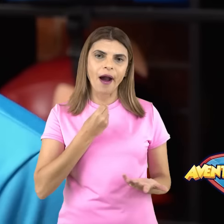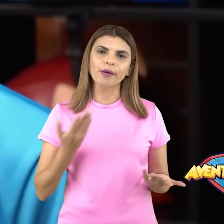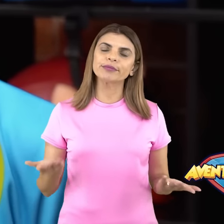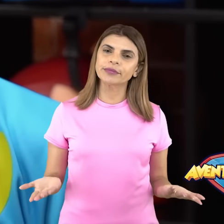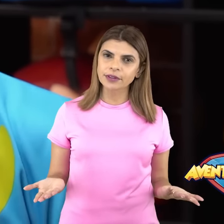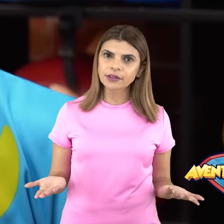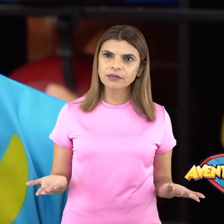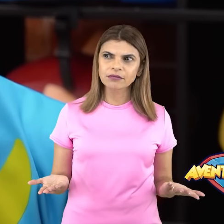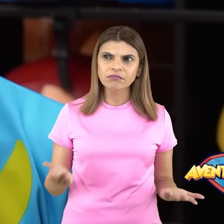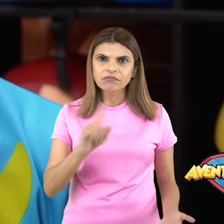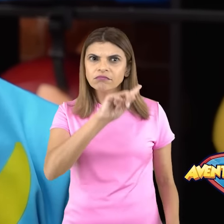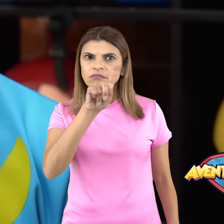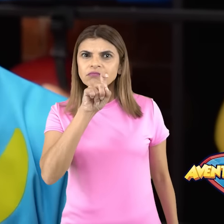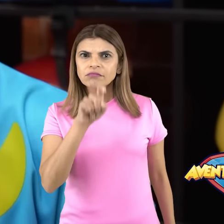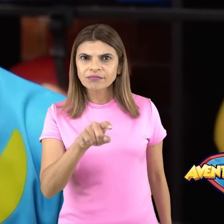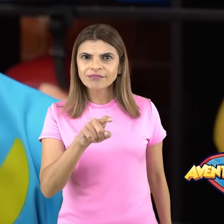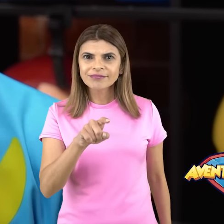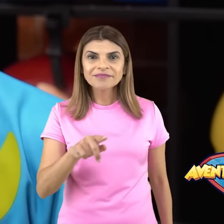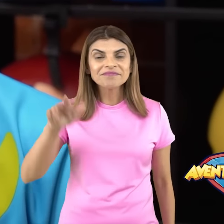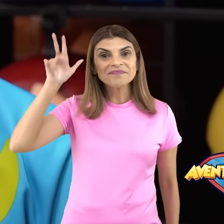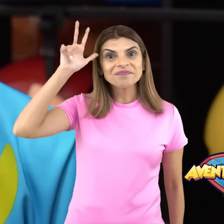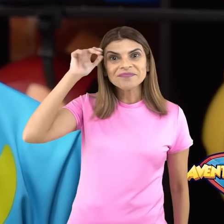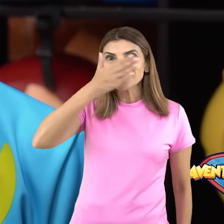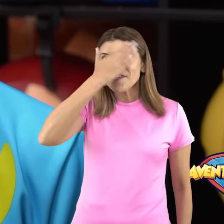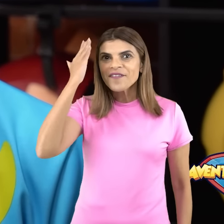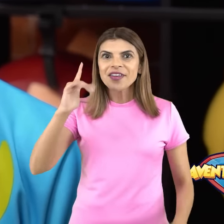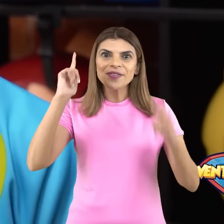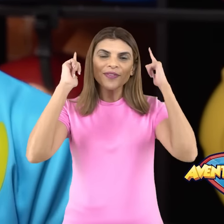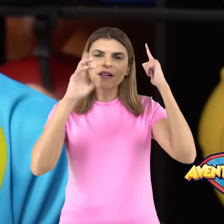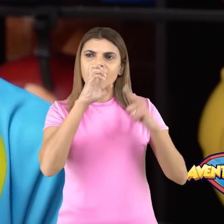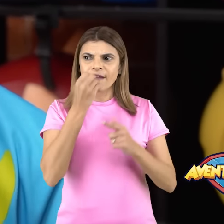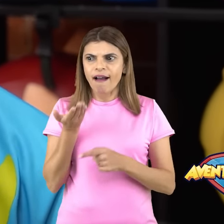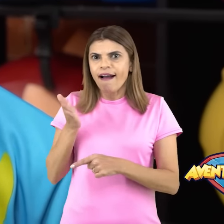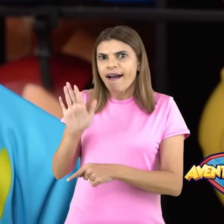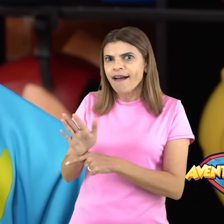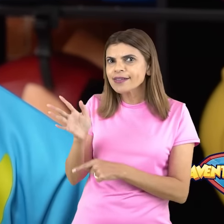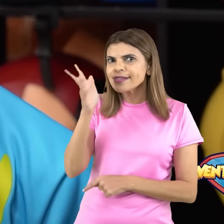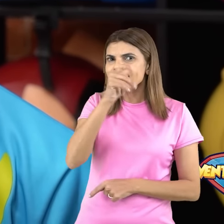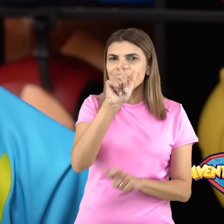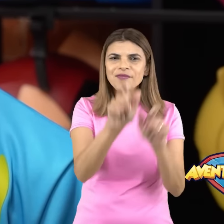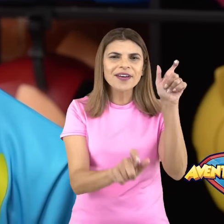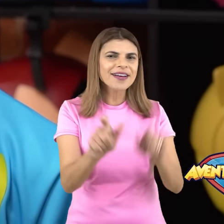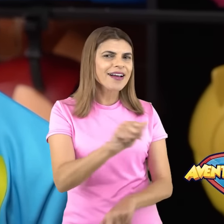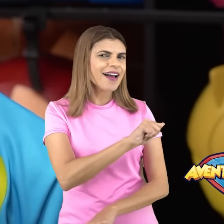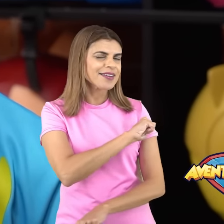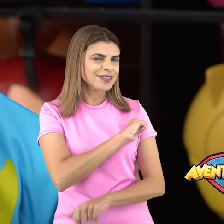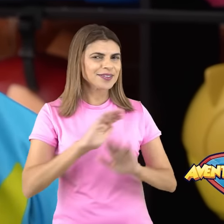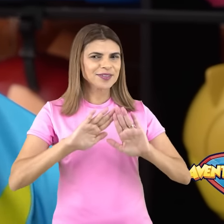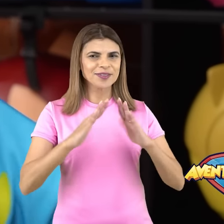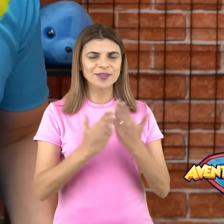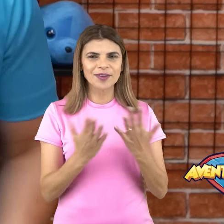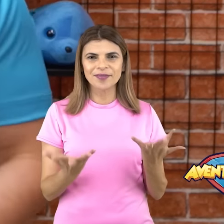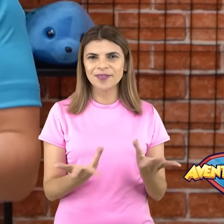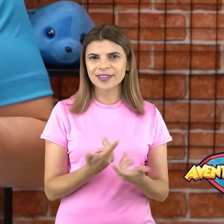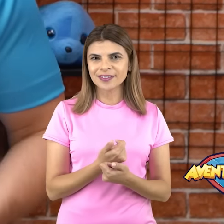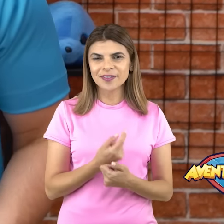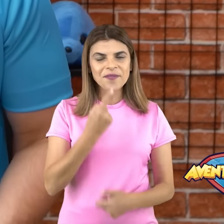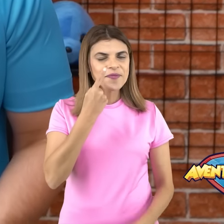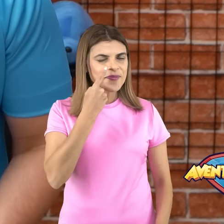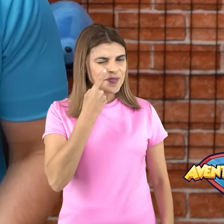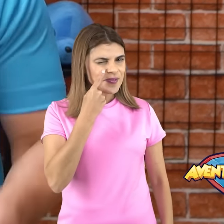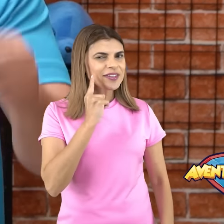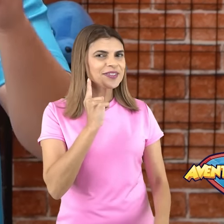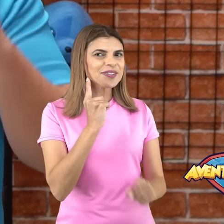pessoal? Será que a Manu vai conseguir salvar as nossas alunas da Escola Fantástica?